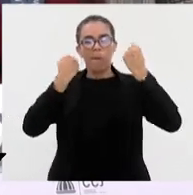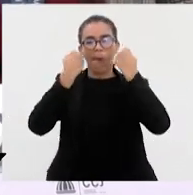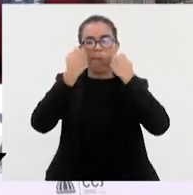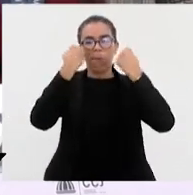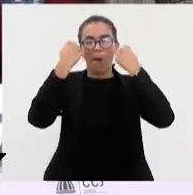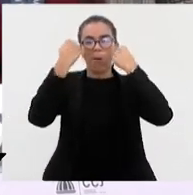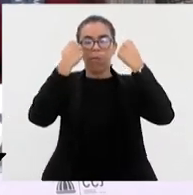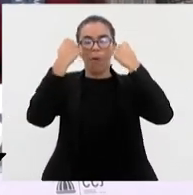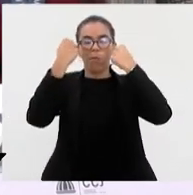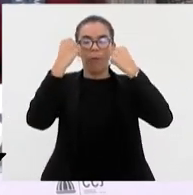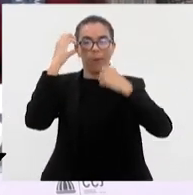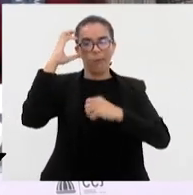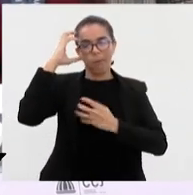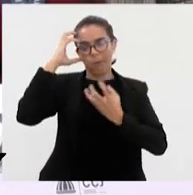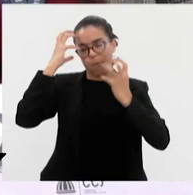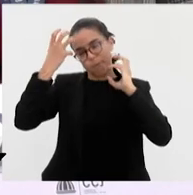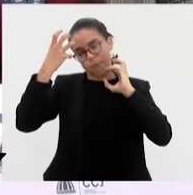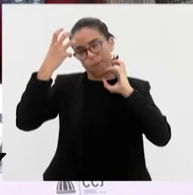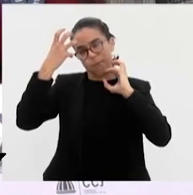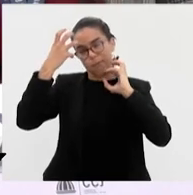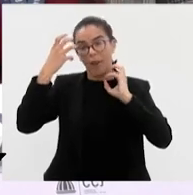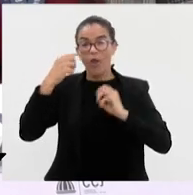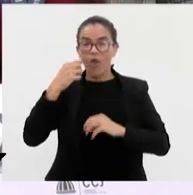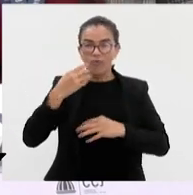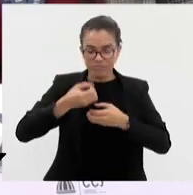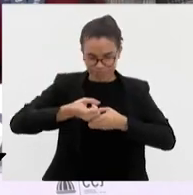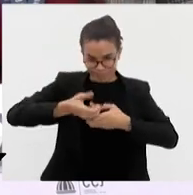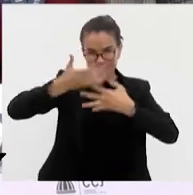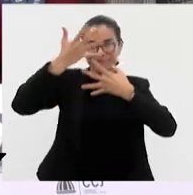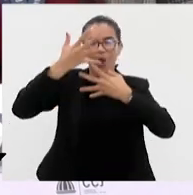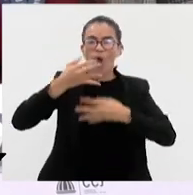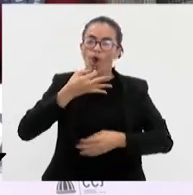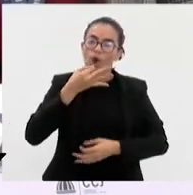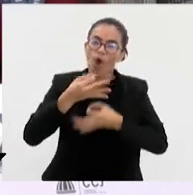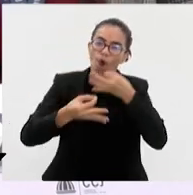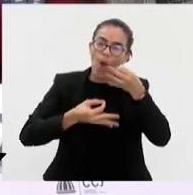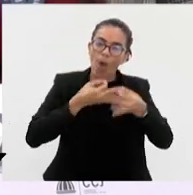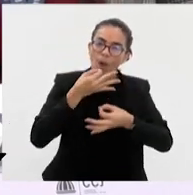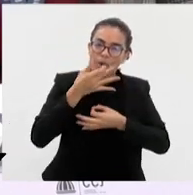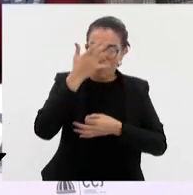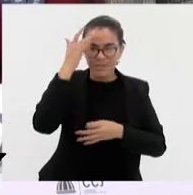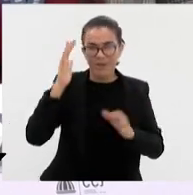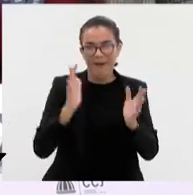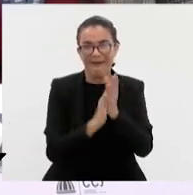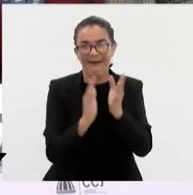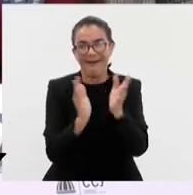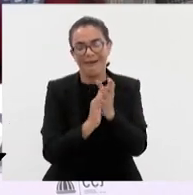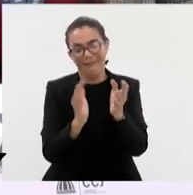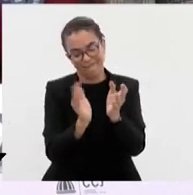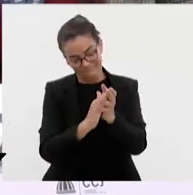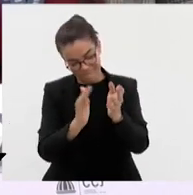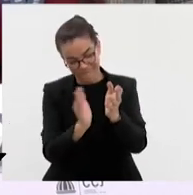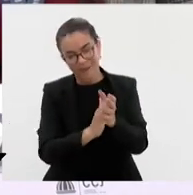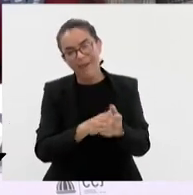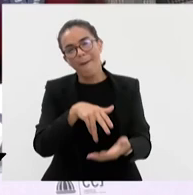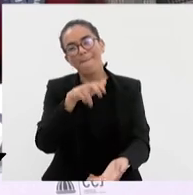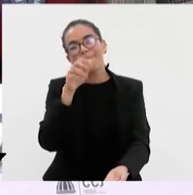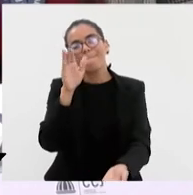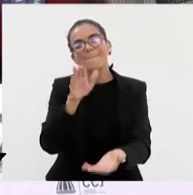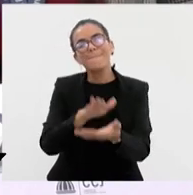craniano. E sabe o que eu vi nos comentários? Gente aplaudindo, dizendo bem feito.